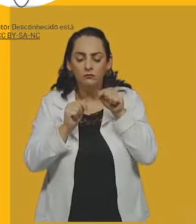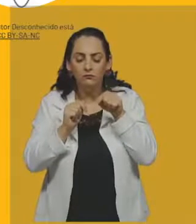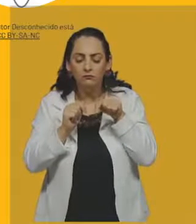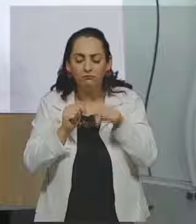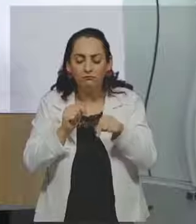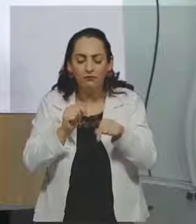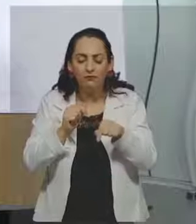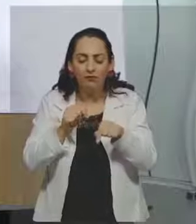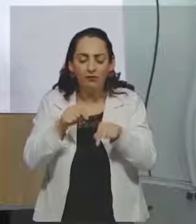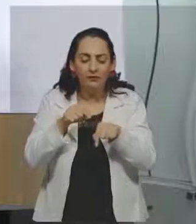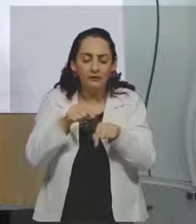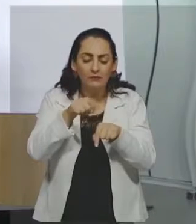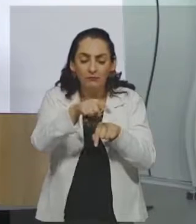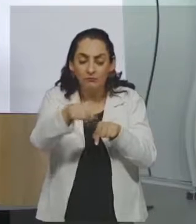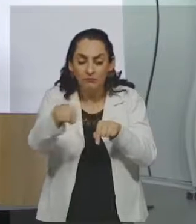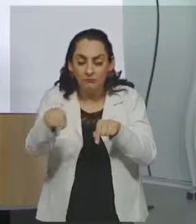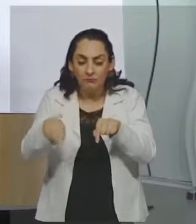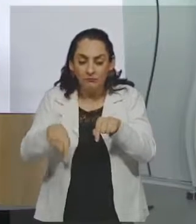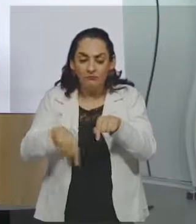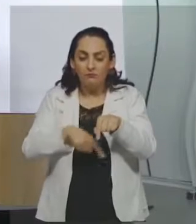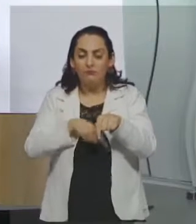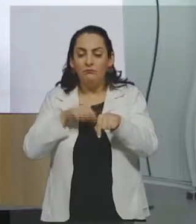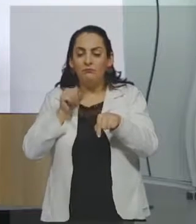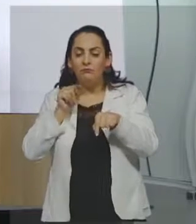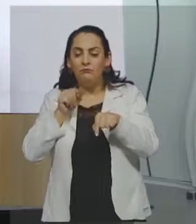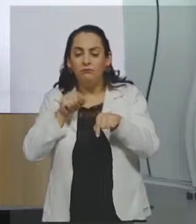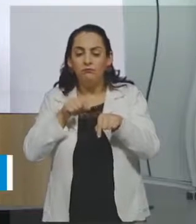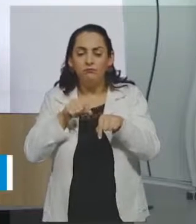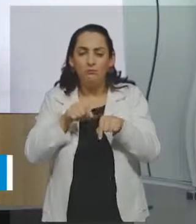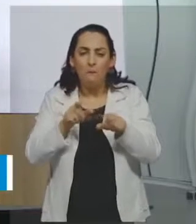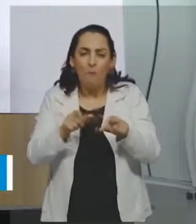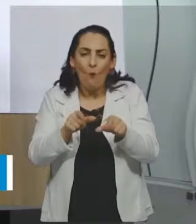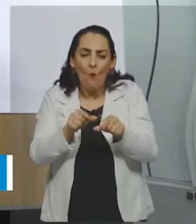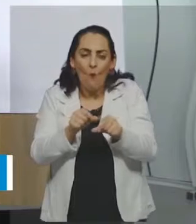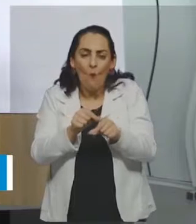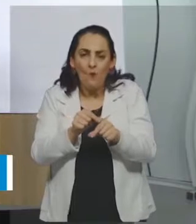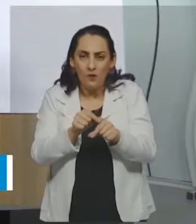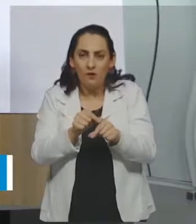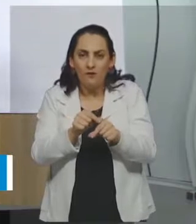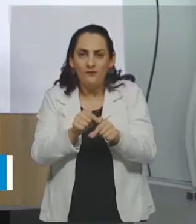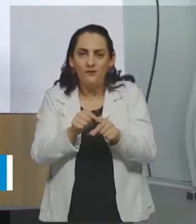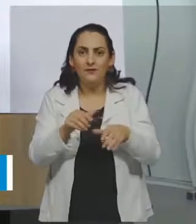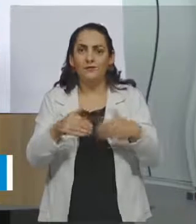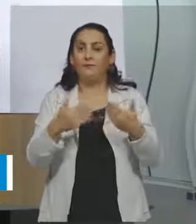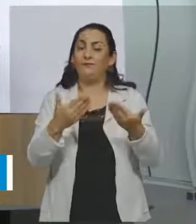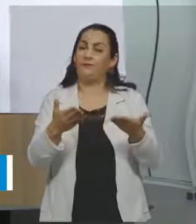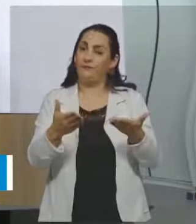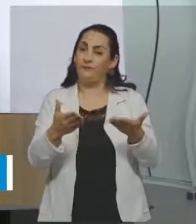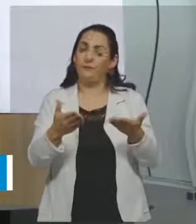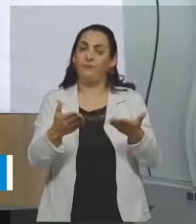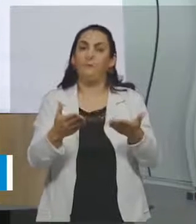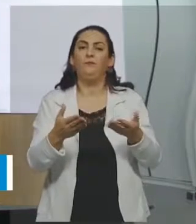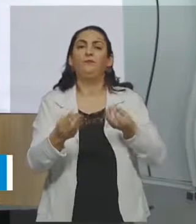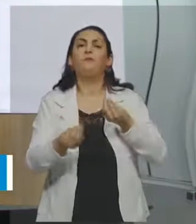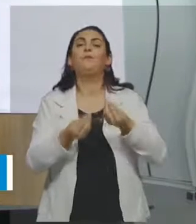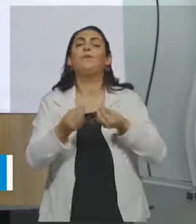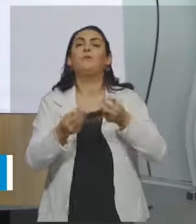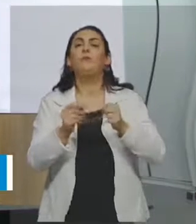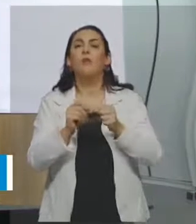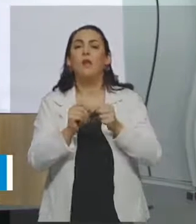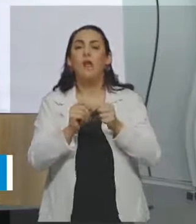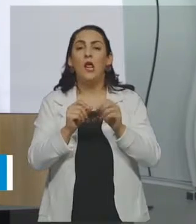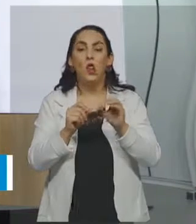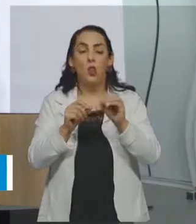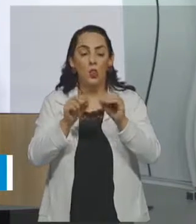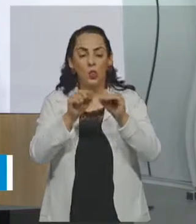O núcleo, ele tem a maior parcela de massa do átomo. A massa do elétron é muito menor que a do núcleo. Então, além do núcleo